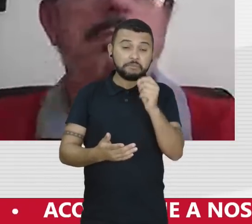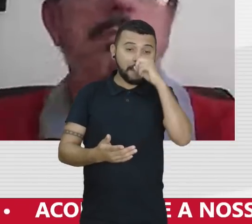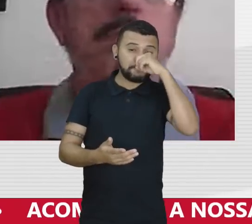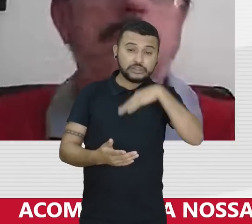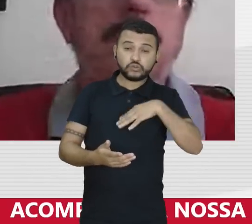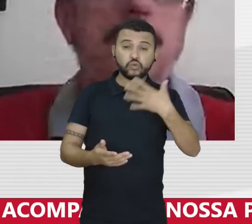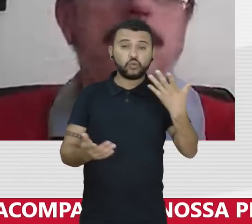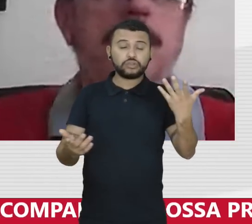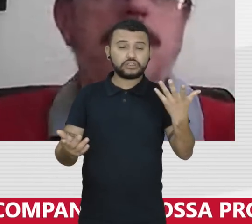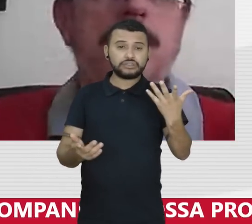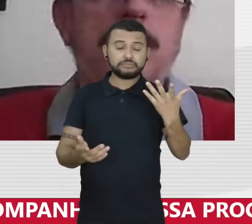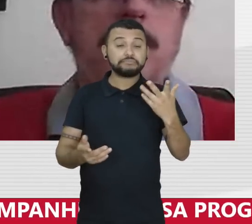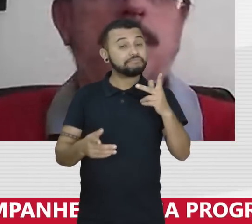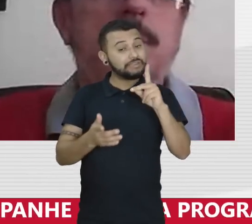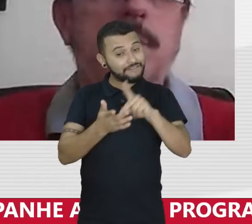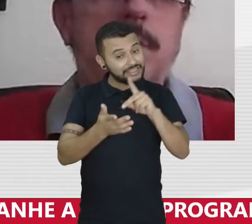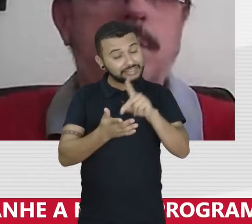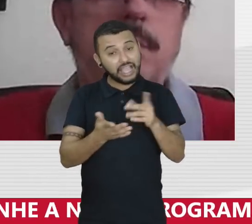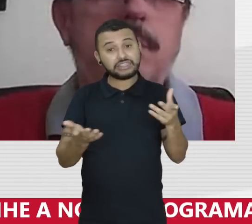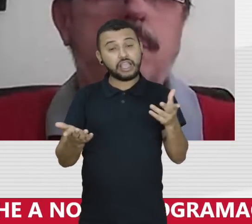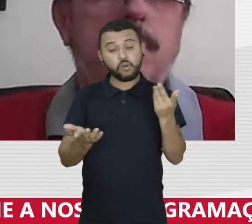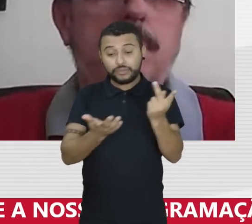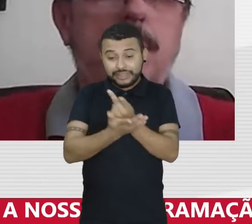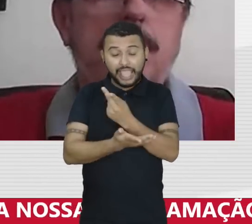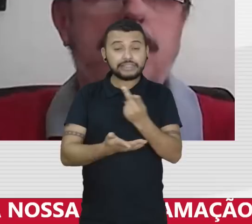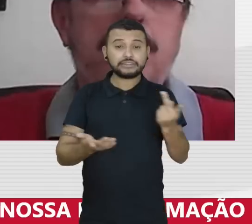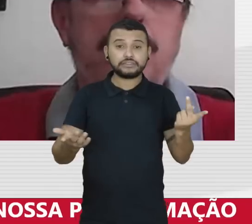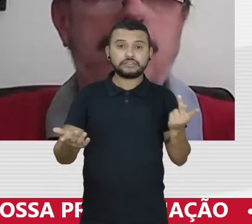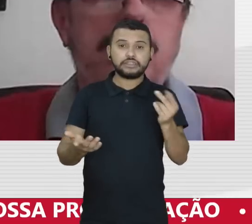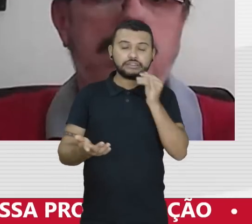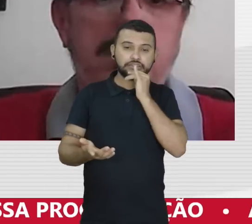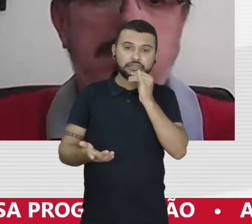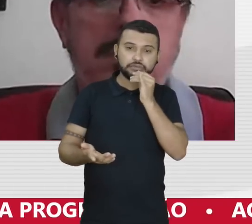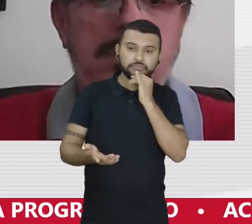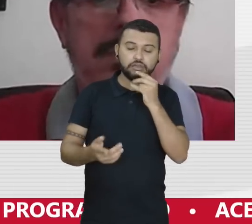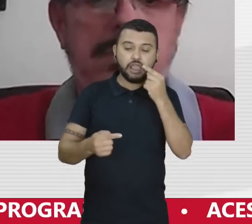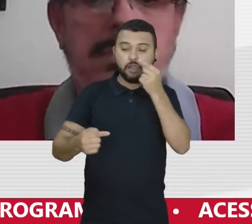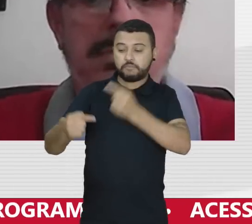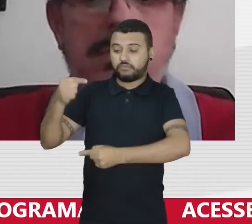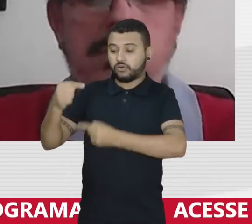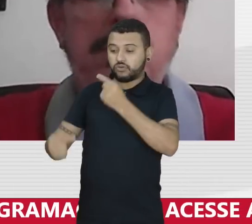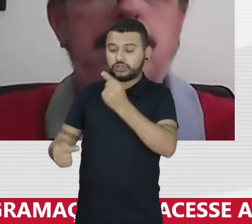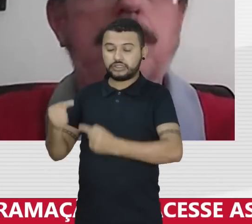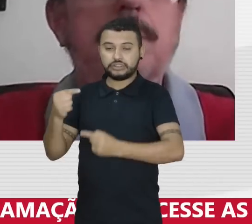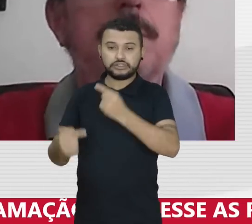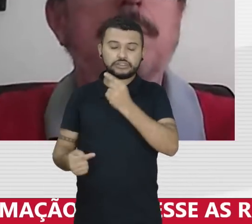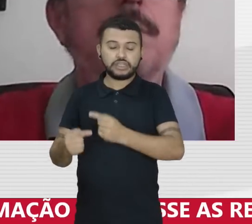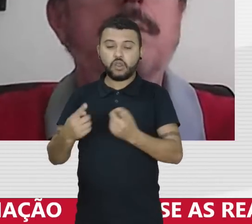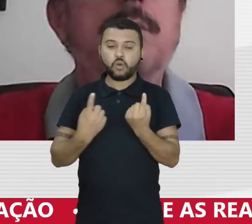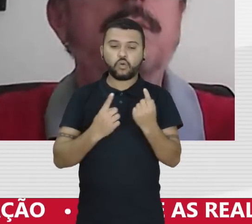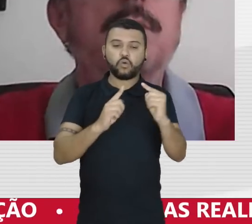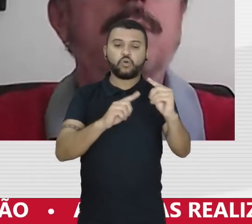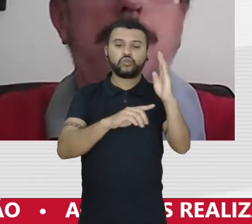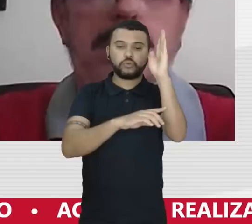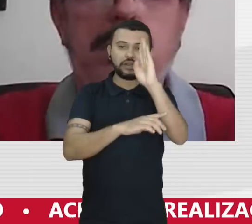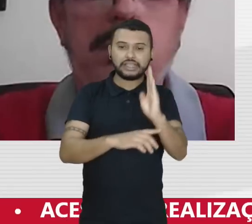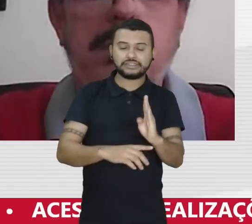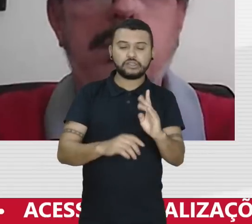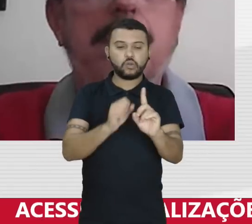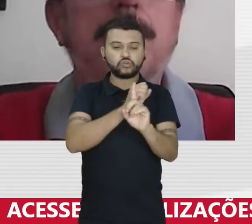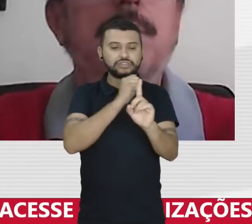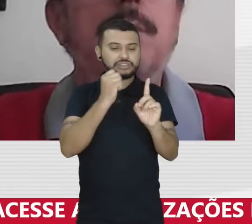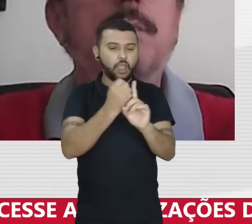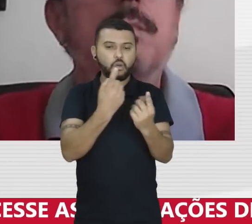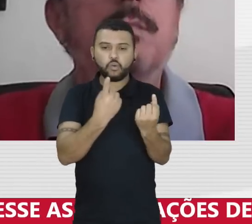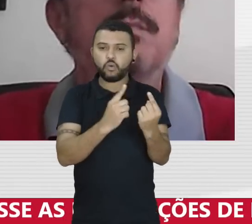absurdas, mas que são reais, sustentar, por exemplo, essa política antinacional, antissocial